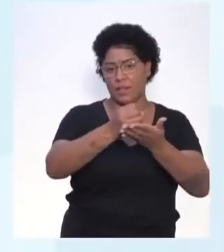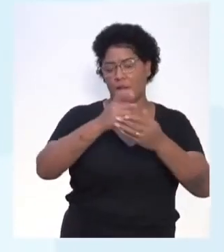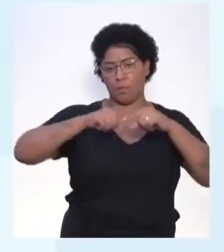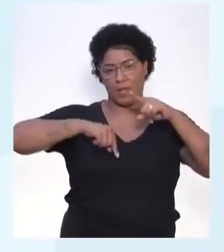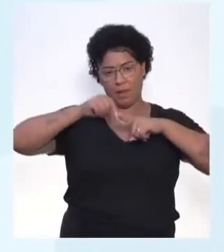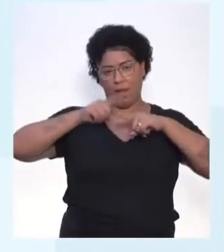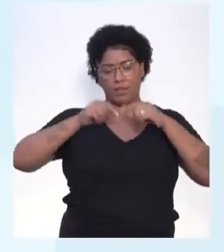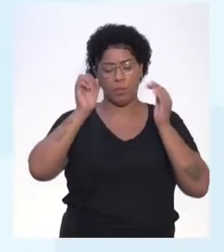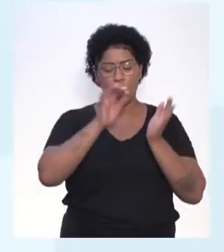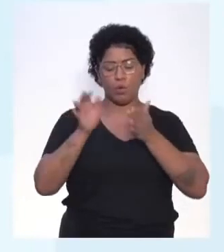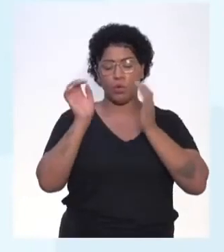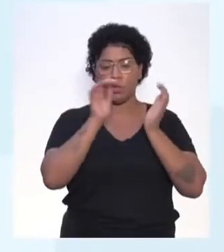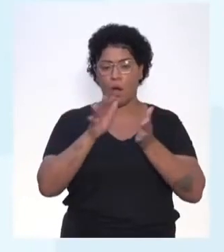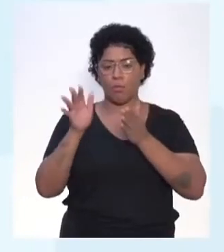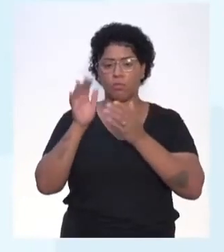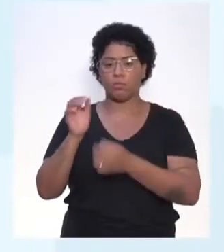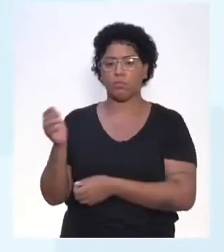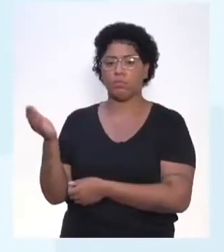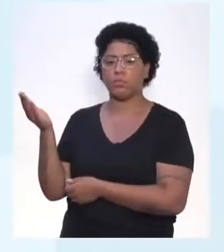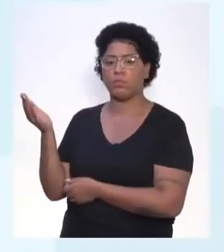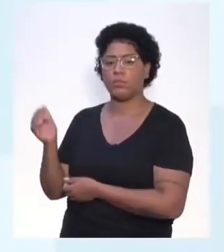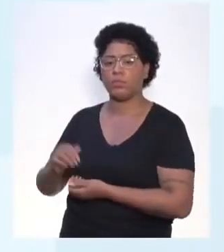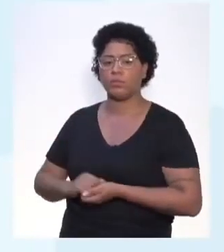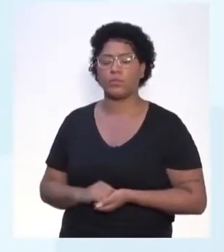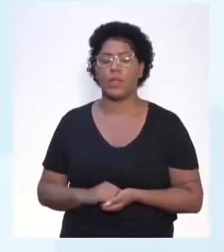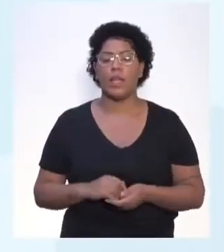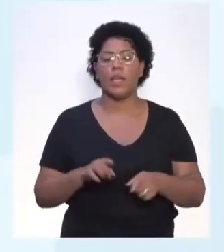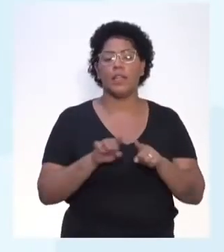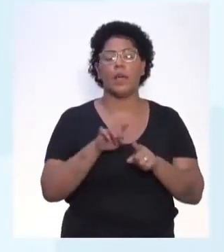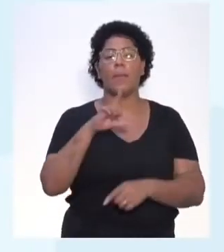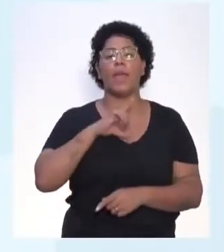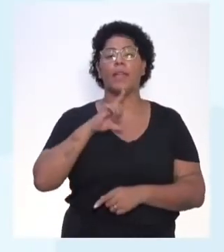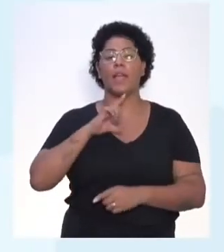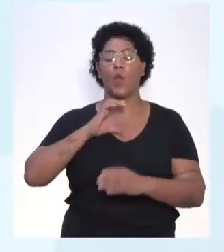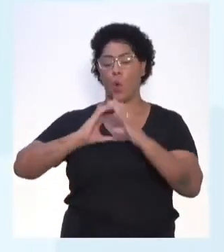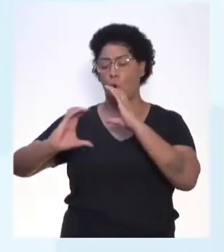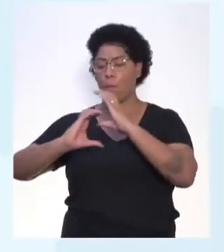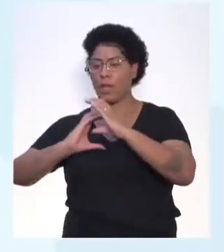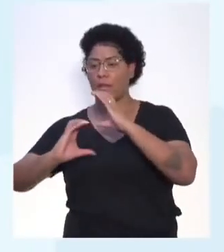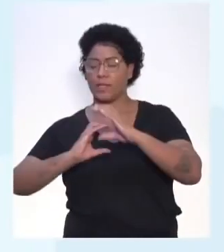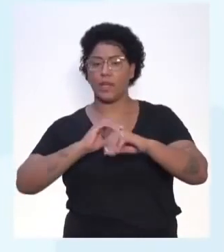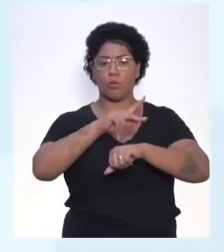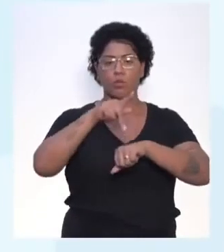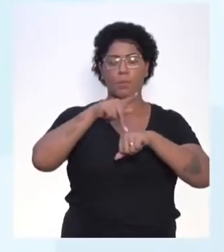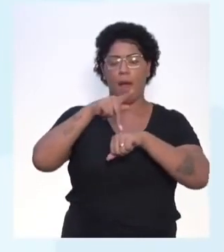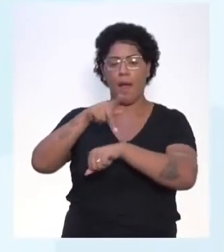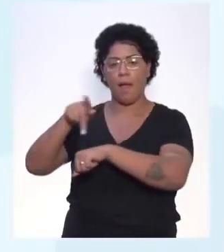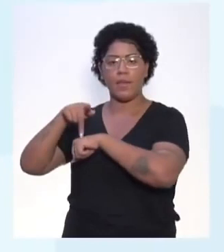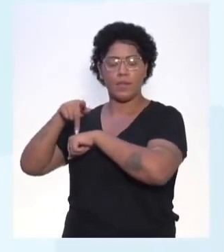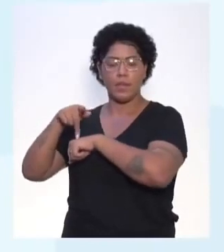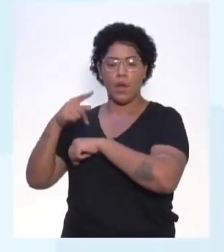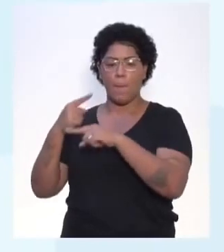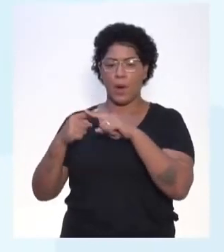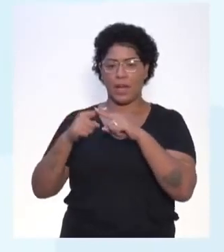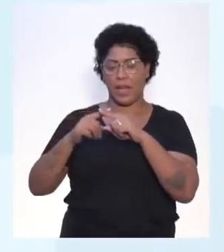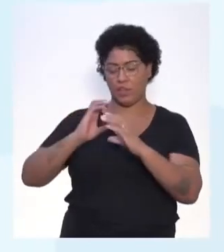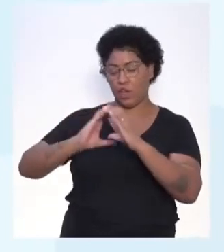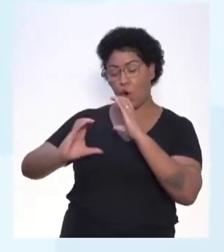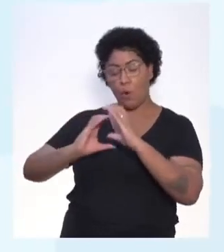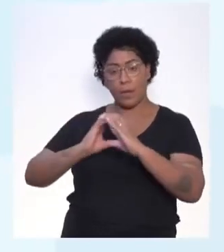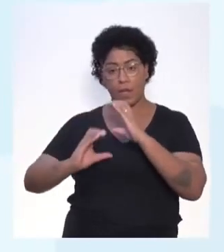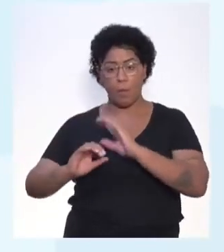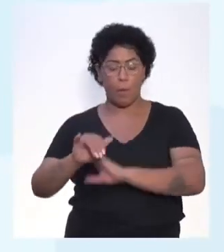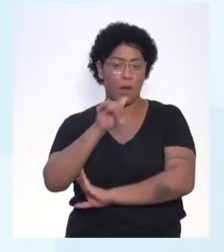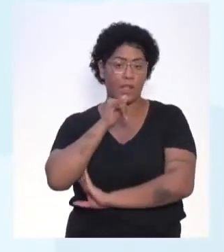de ocupar um território africano mediante comunicação às demais nações. Era uma coisa assim, olha, gente, esse território aqui está meio, entre